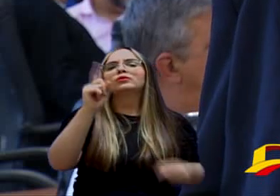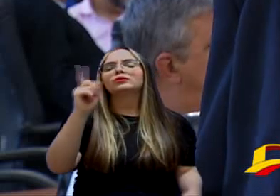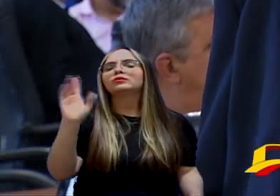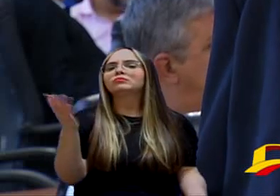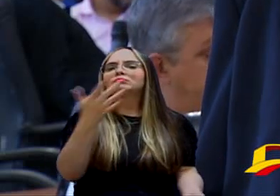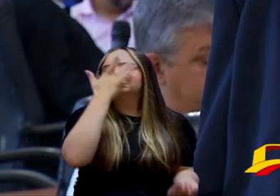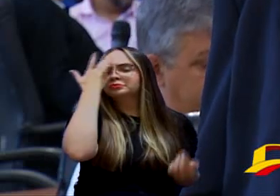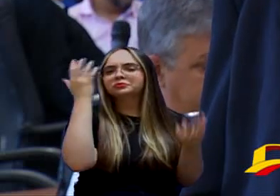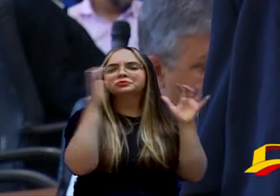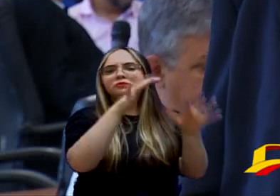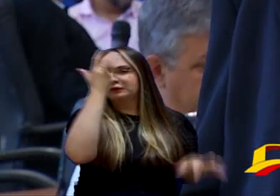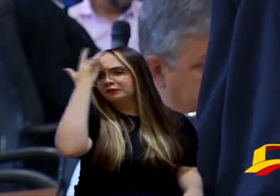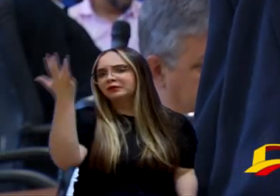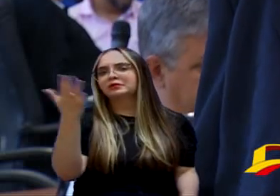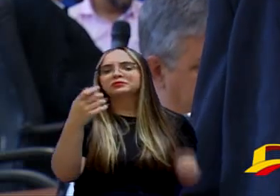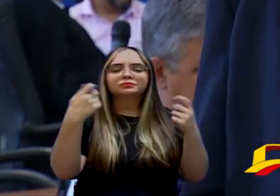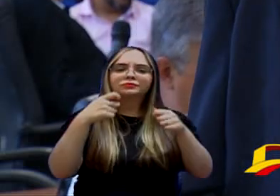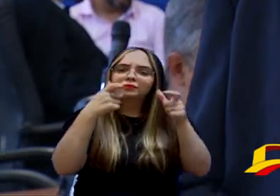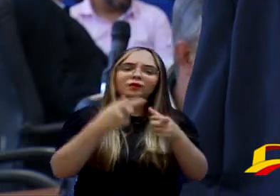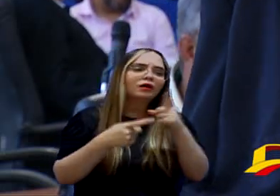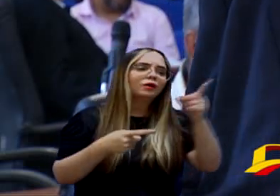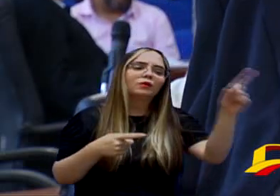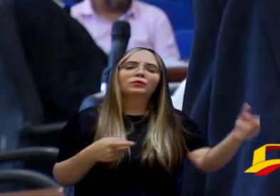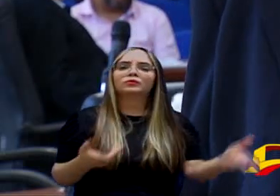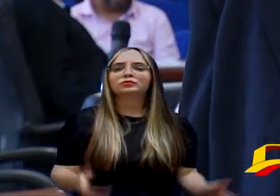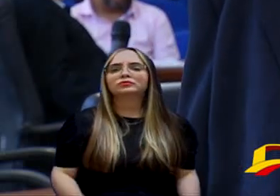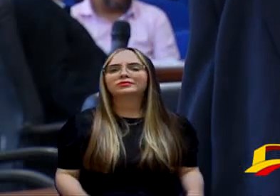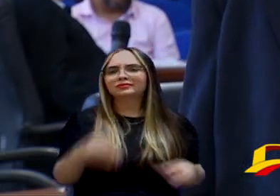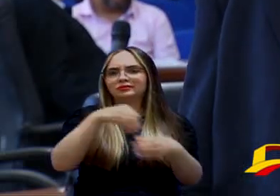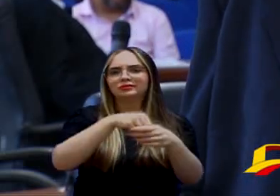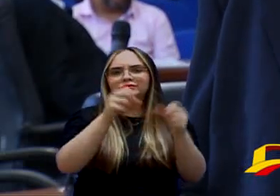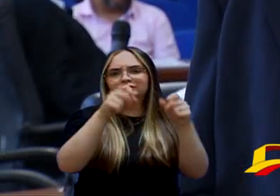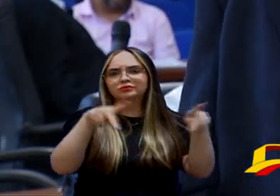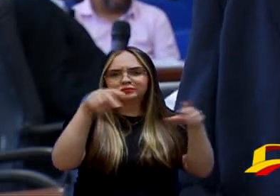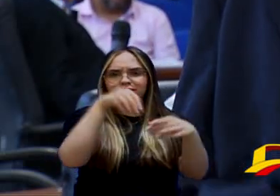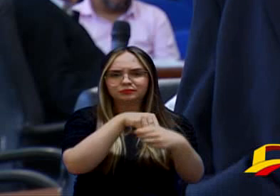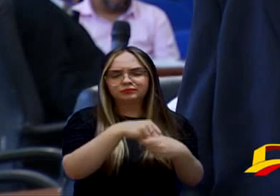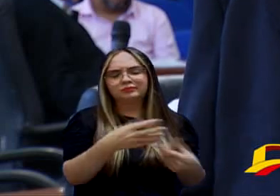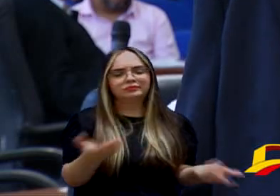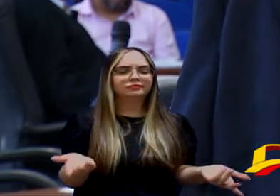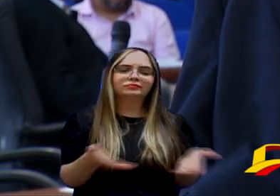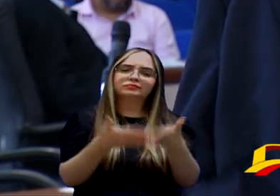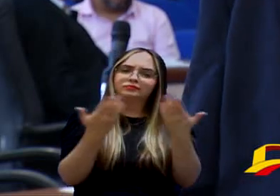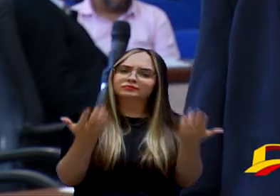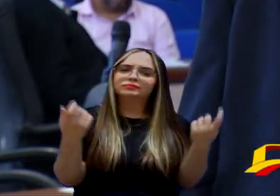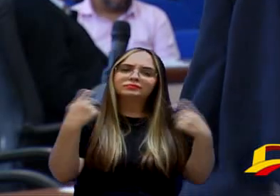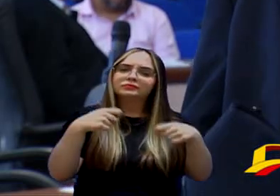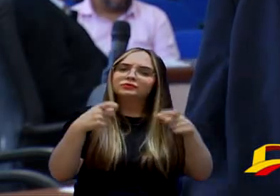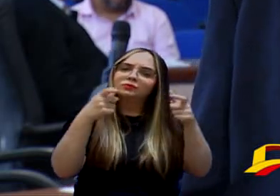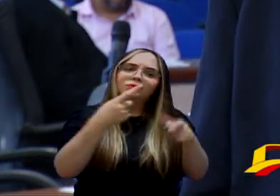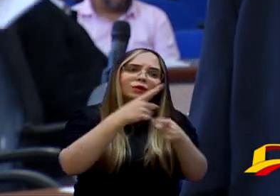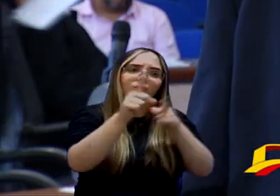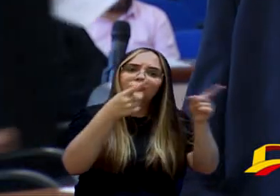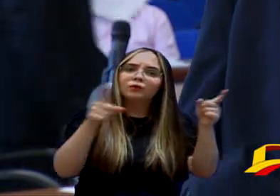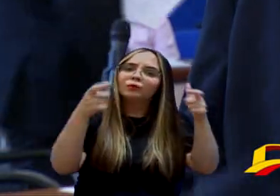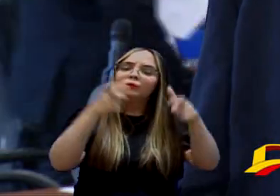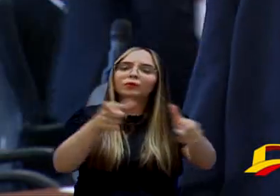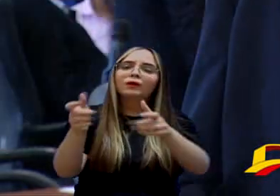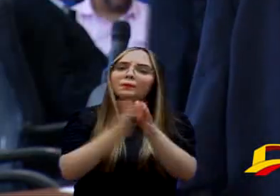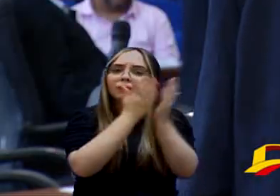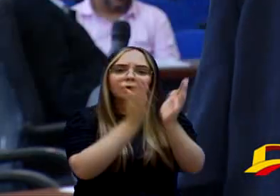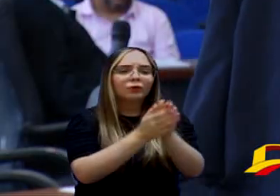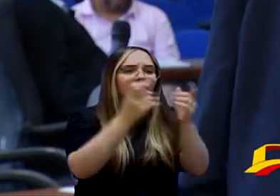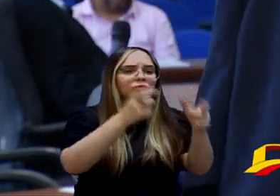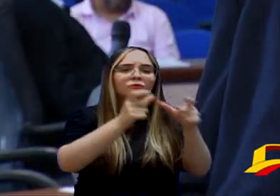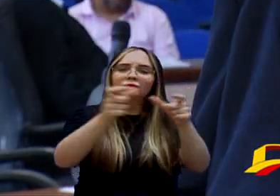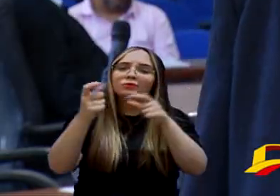sugerido Vereador Imagina ficar dentro do shopping fica cada tem que ir para os bairros periféricos o